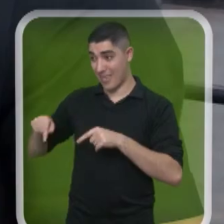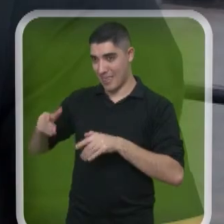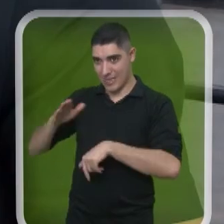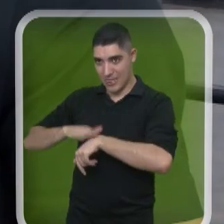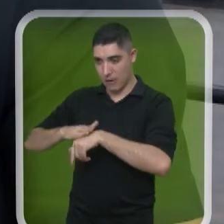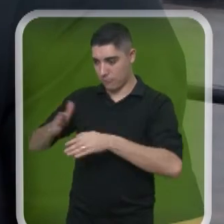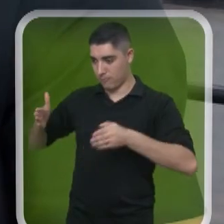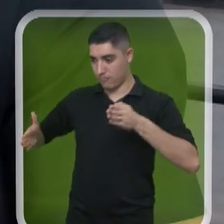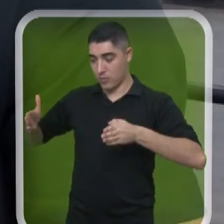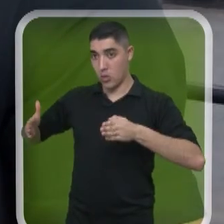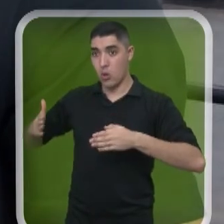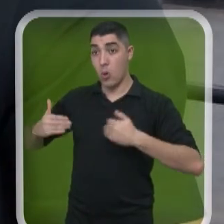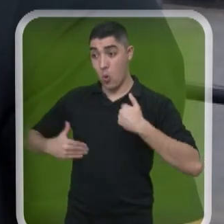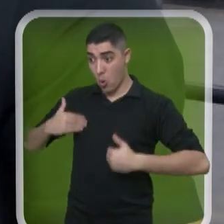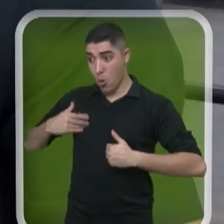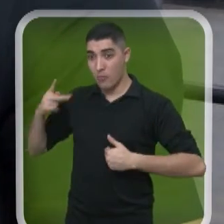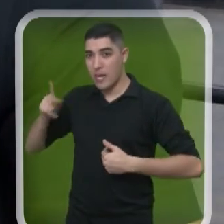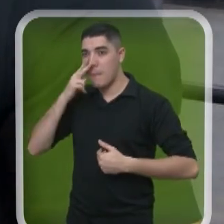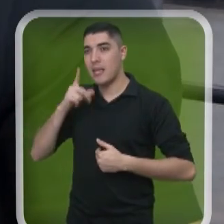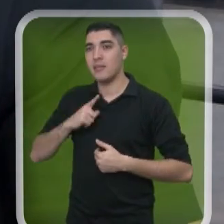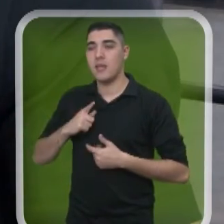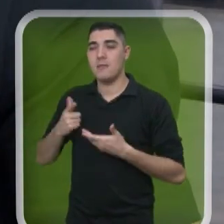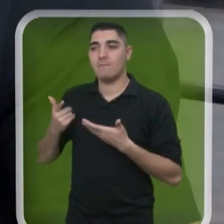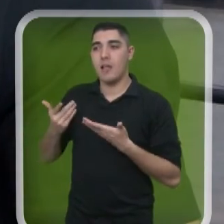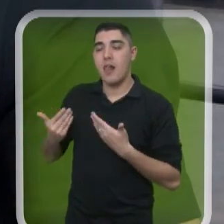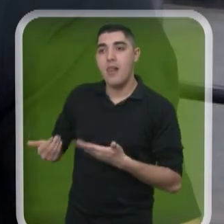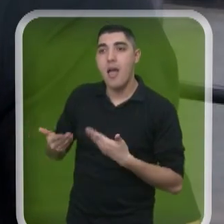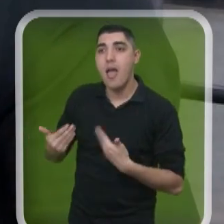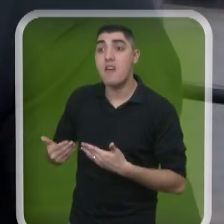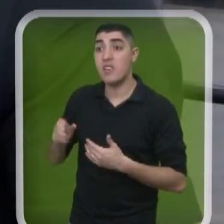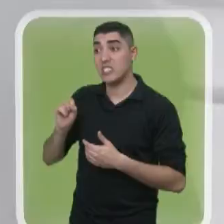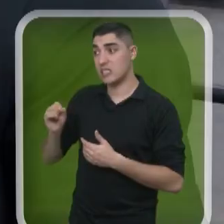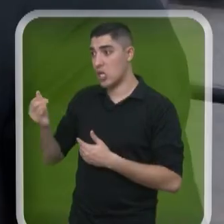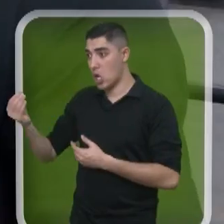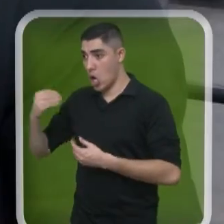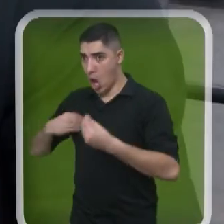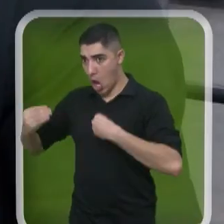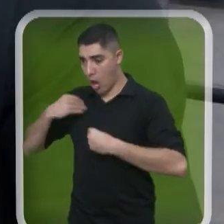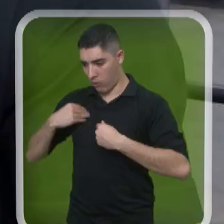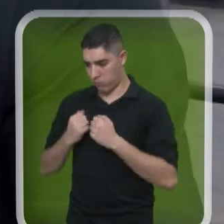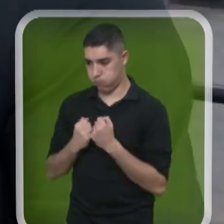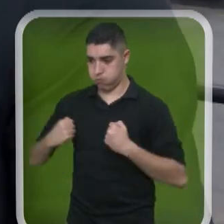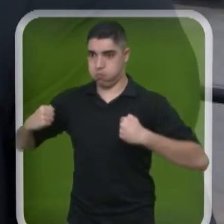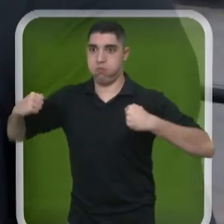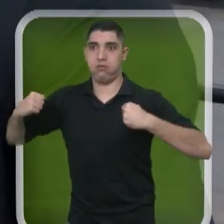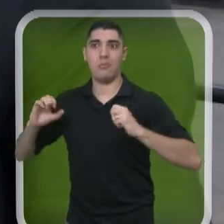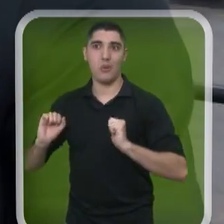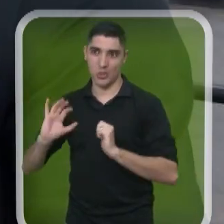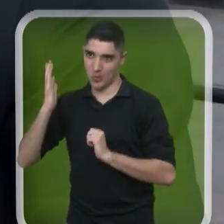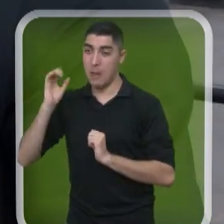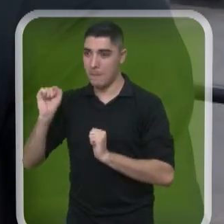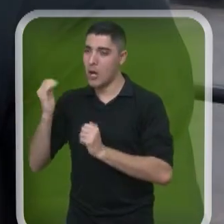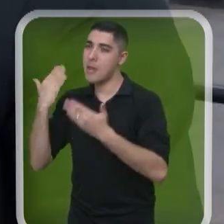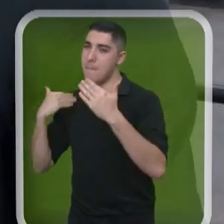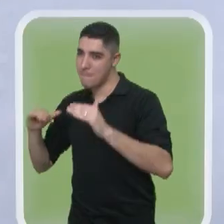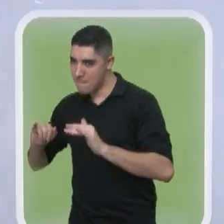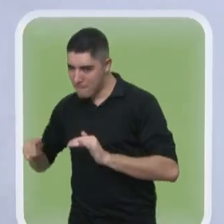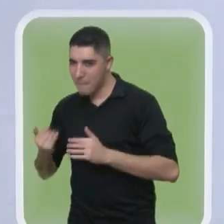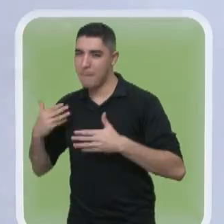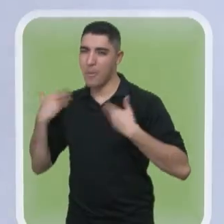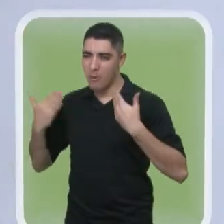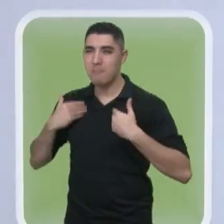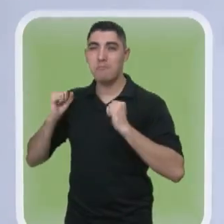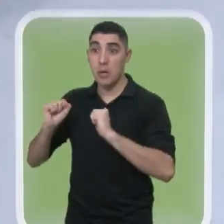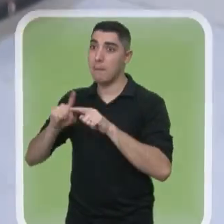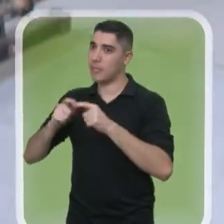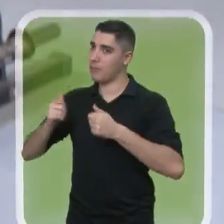o físico está muito sensível. Então o que você colocar nele, ele vai absorver. Pode comemorar, mas com um pouco de calma.